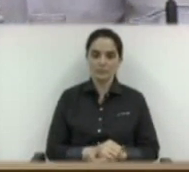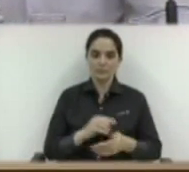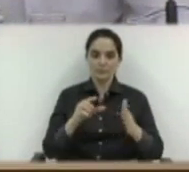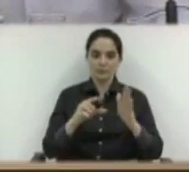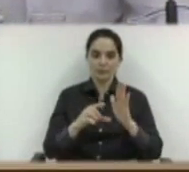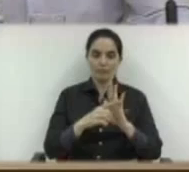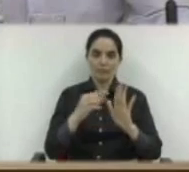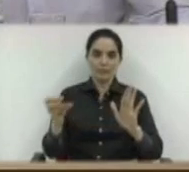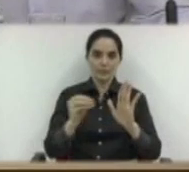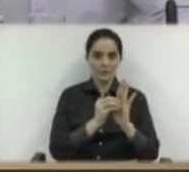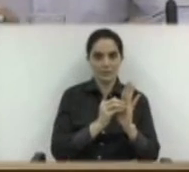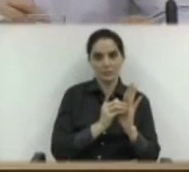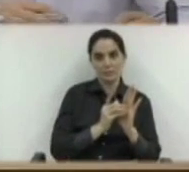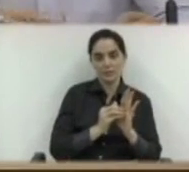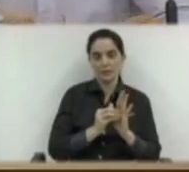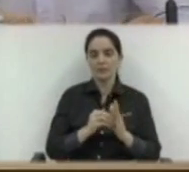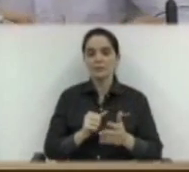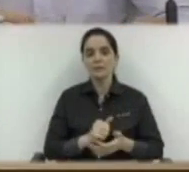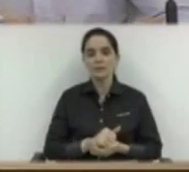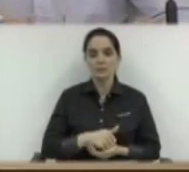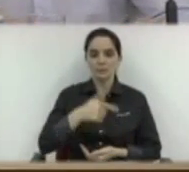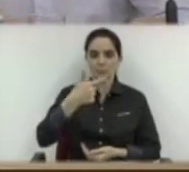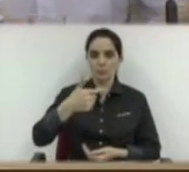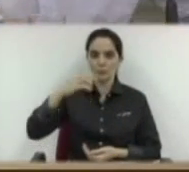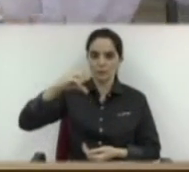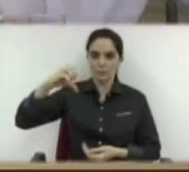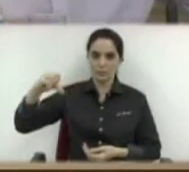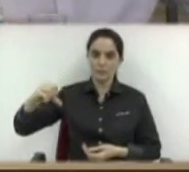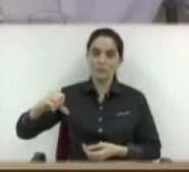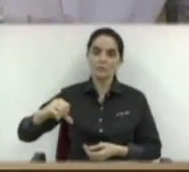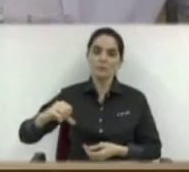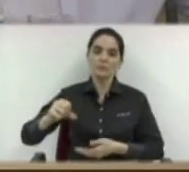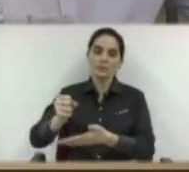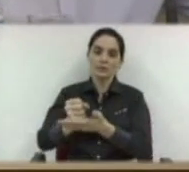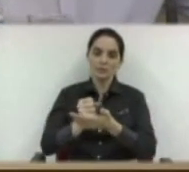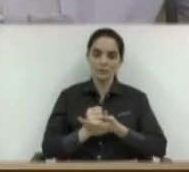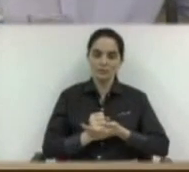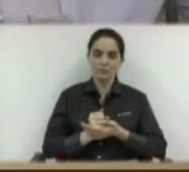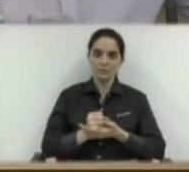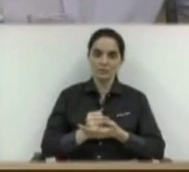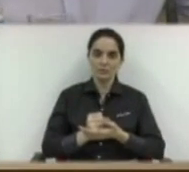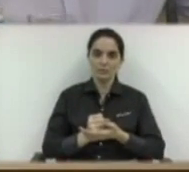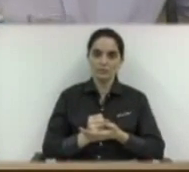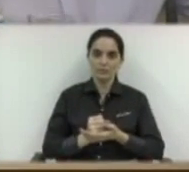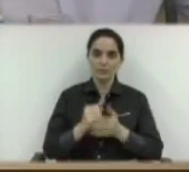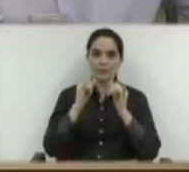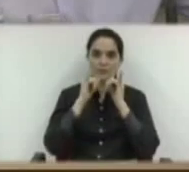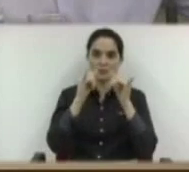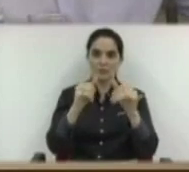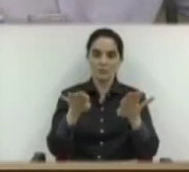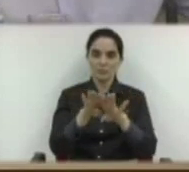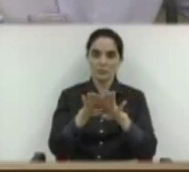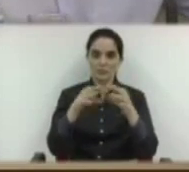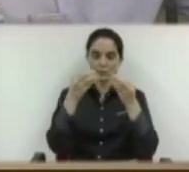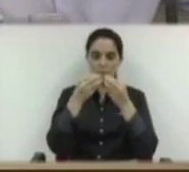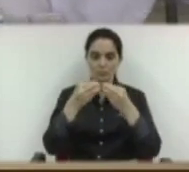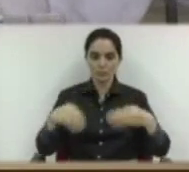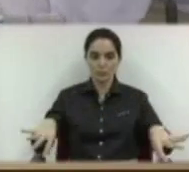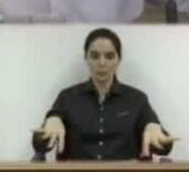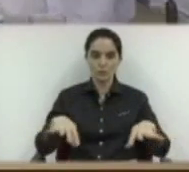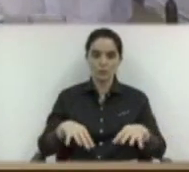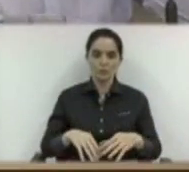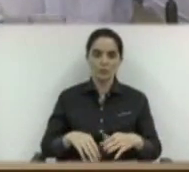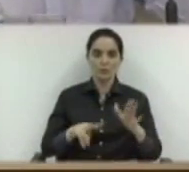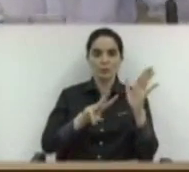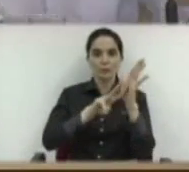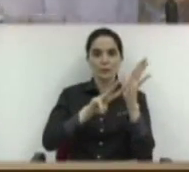Emenda modificativa número 299 é recebido pela mesa diretora e comunica também aos senhores vereadores que prejudica o